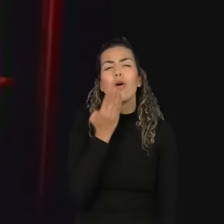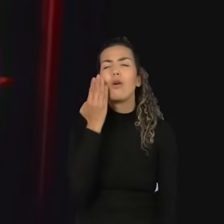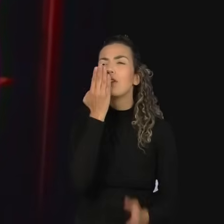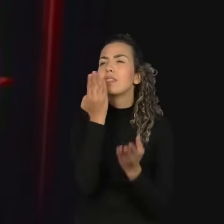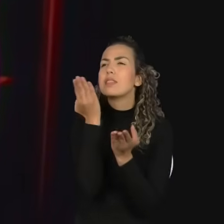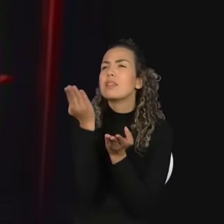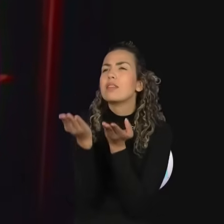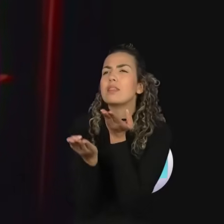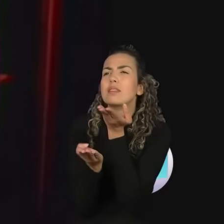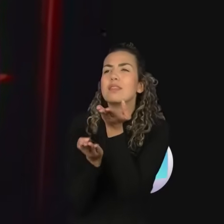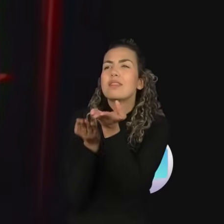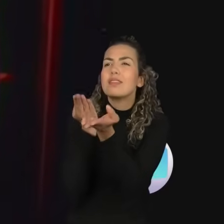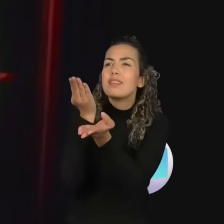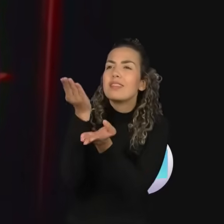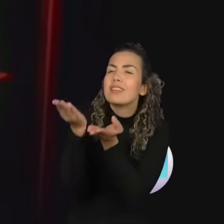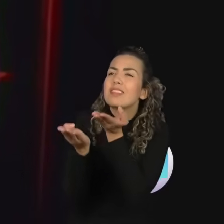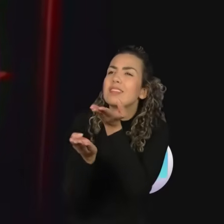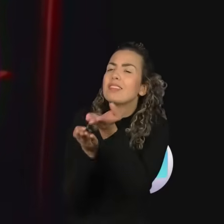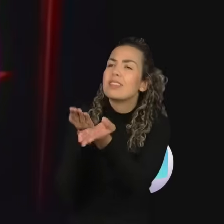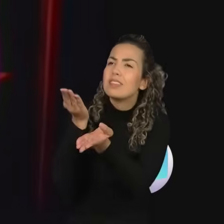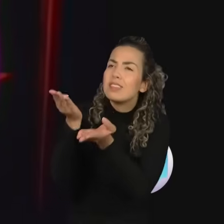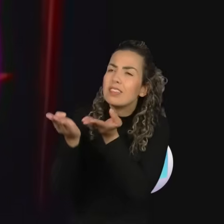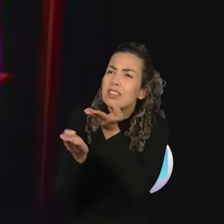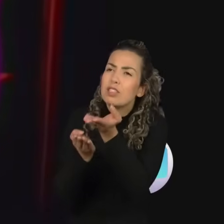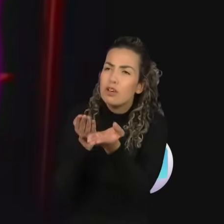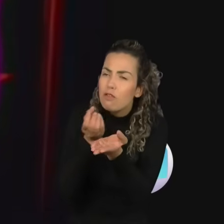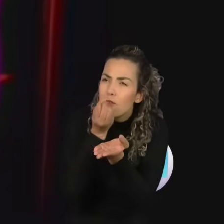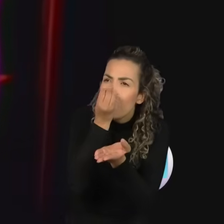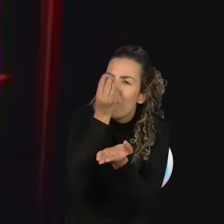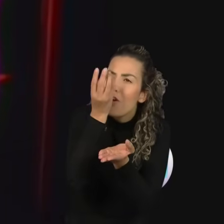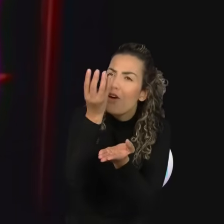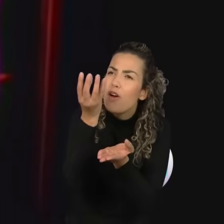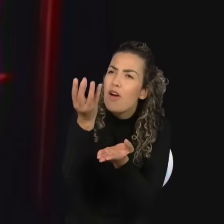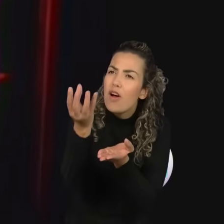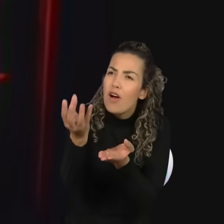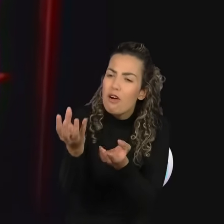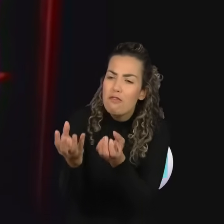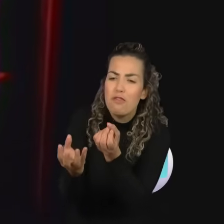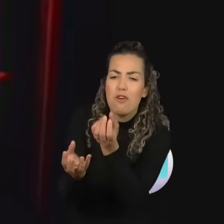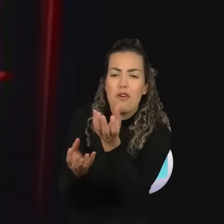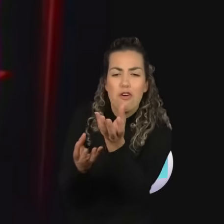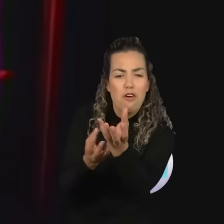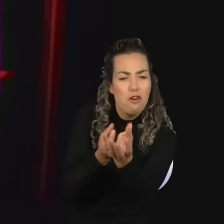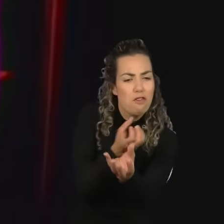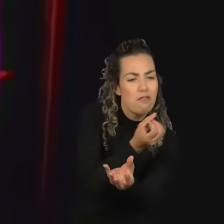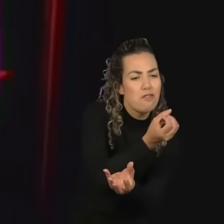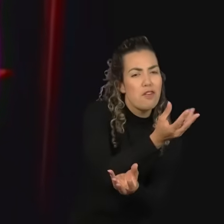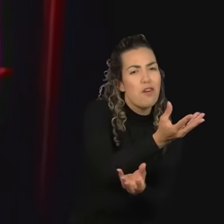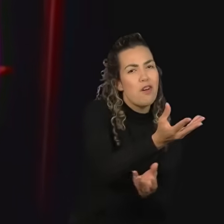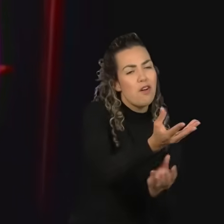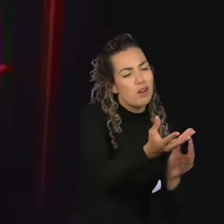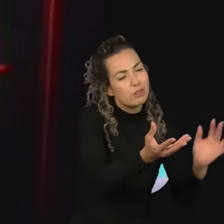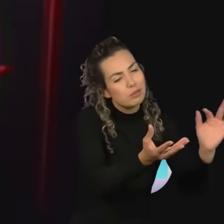devagarzinho, flor em flor, entre os meus inimigos, beija-flor.